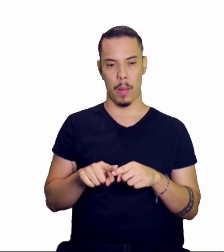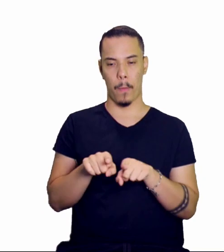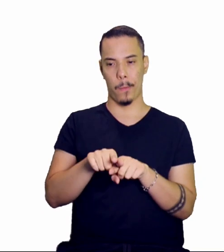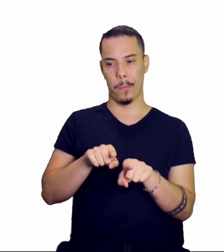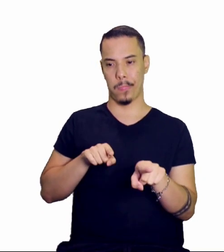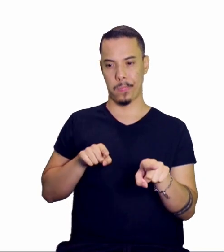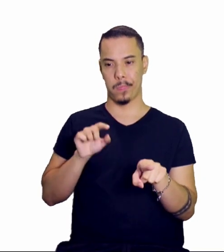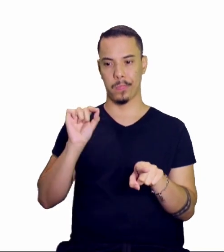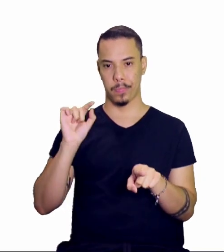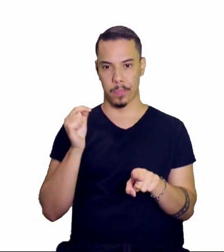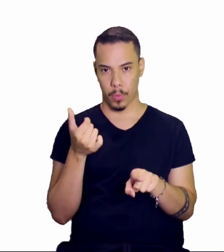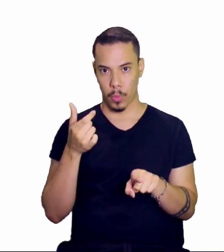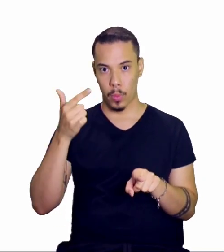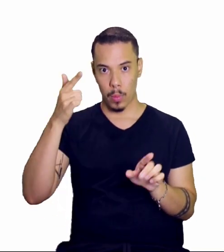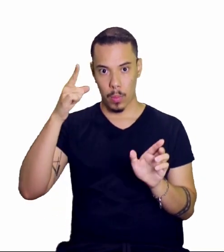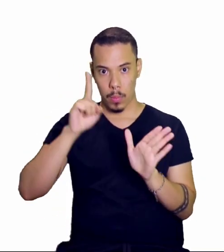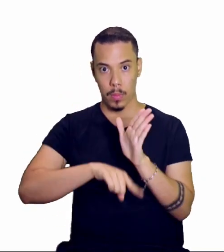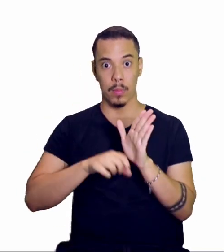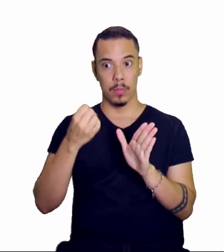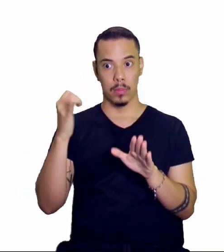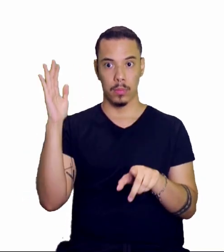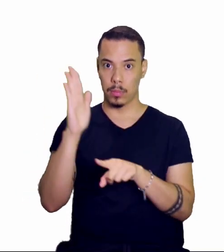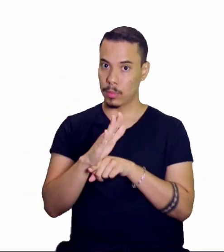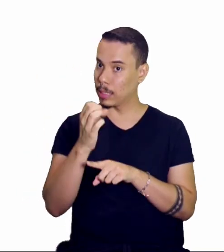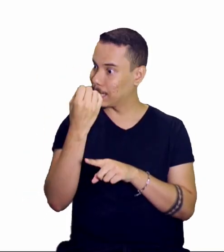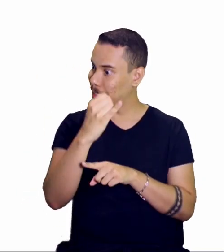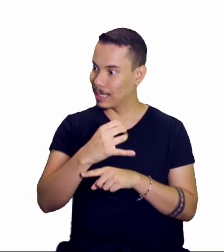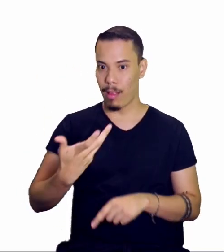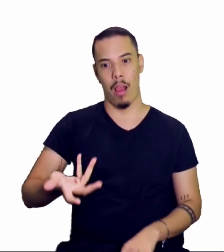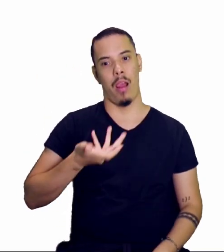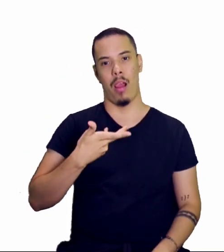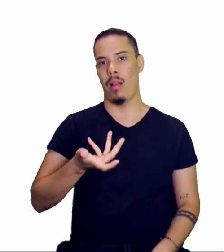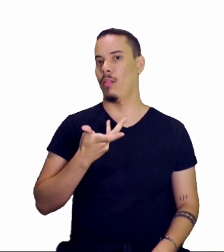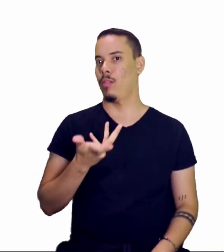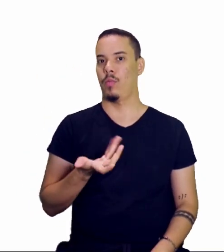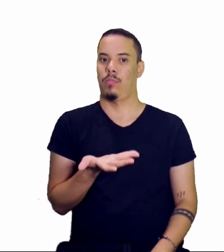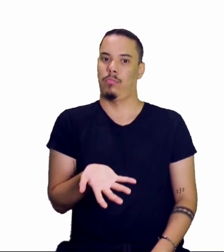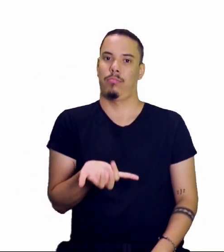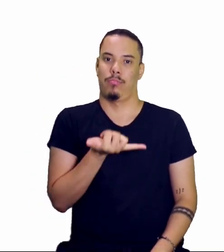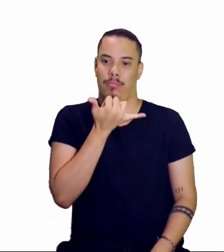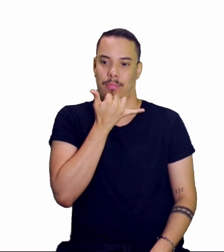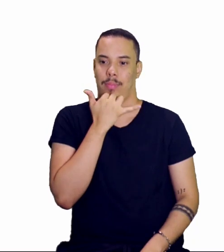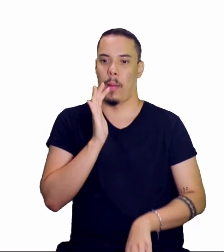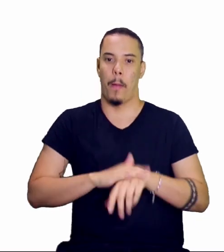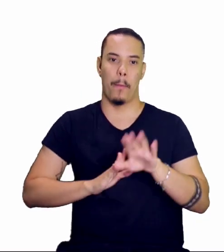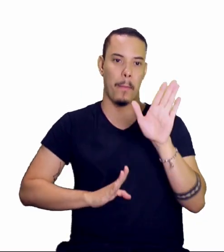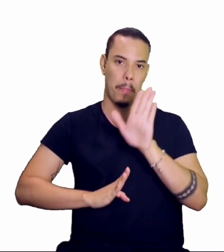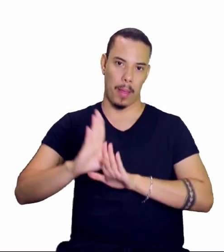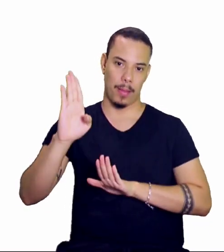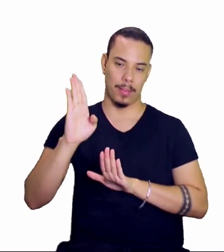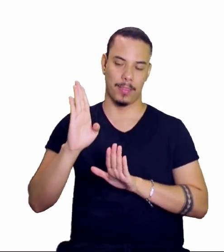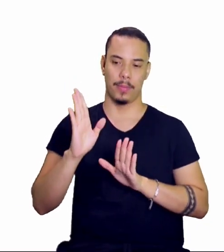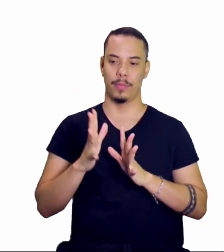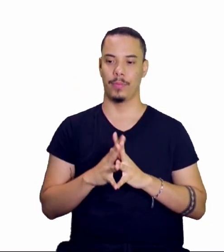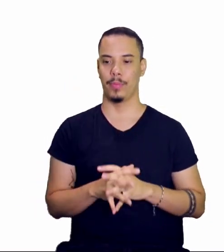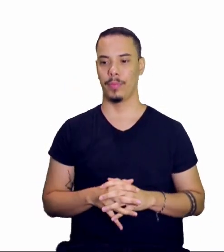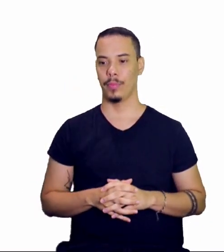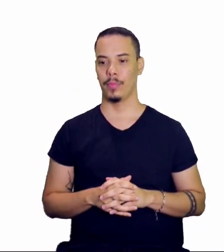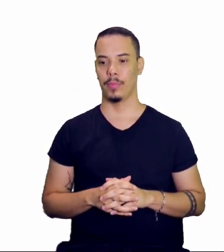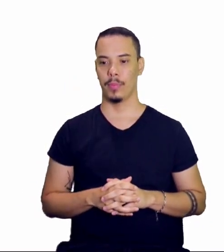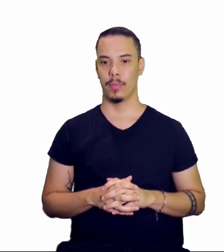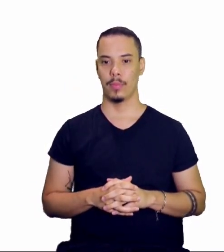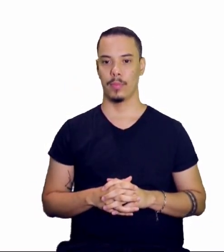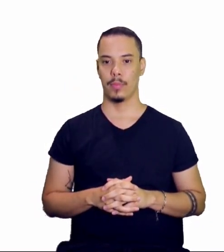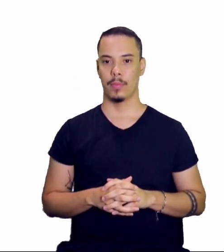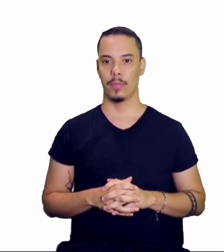Isso, exatamente. Então, já te ajuda. E se passou mesmo a 70, é porque você estava bem mais de 70. Olha ali, ó.